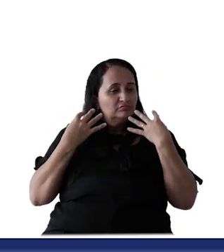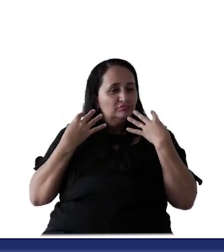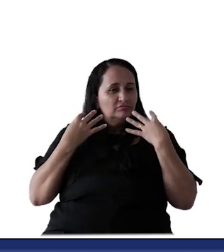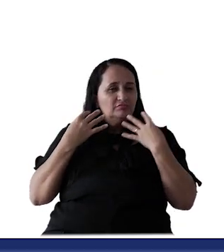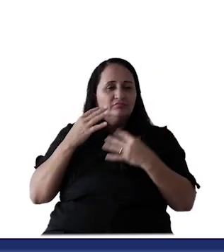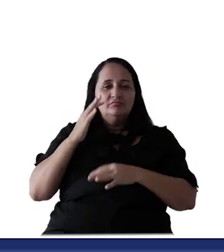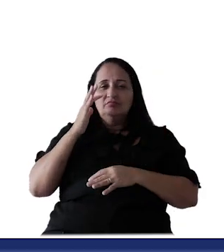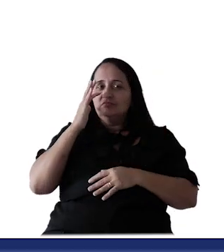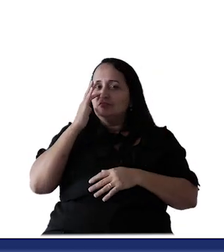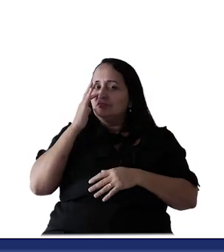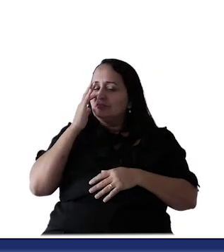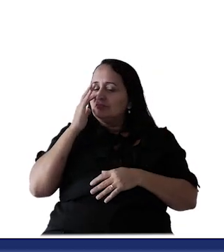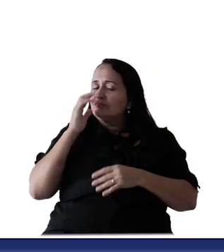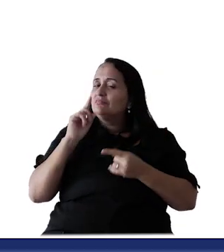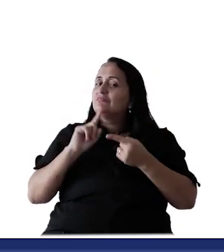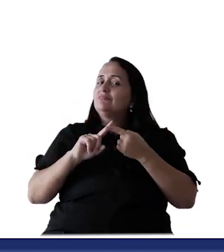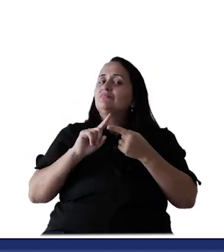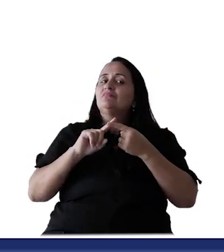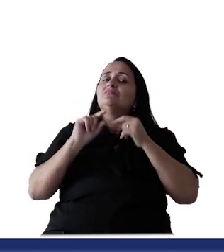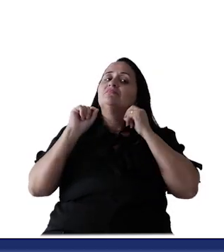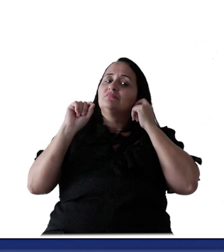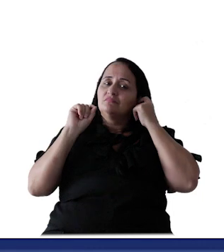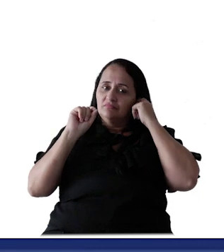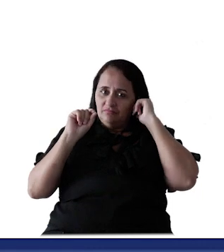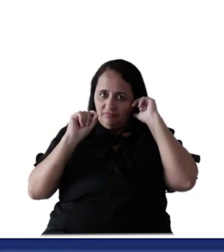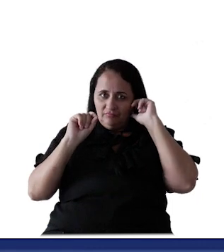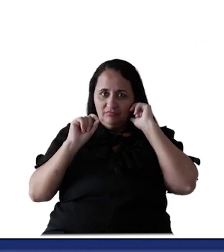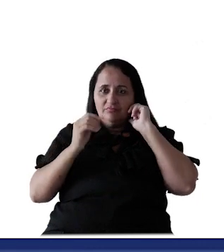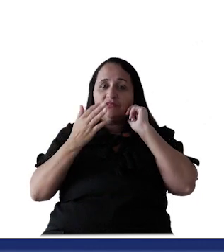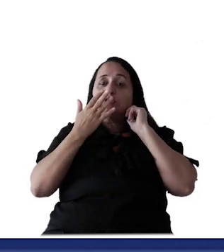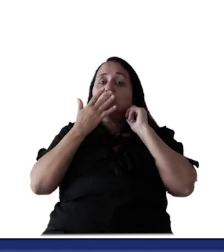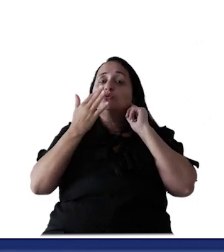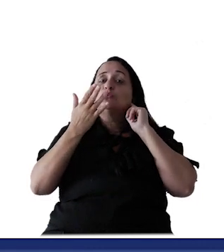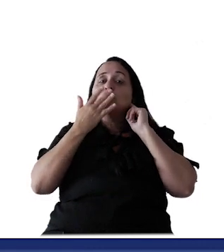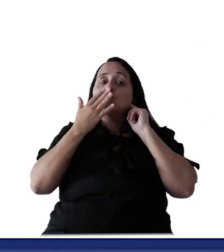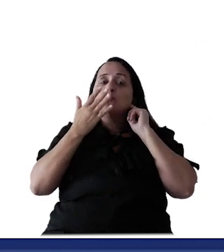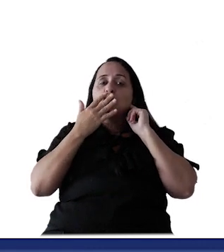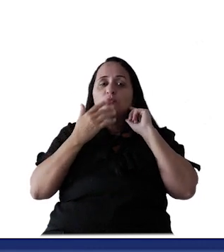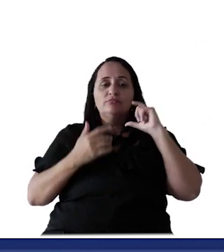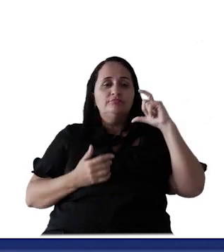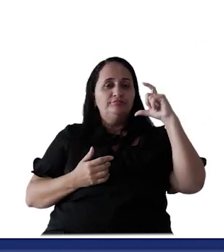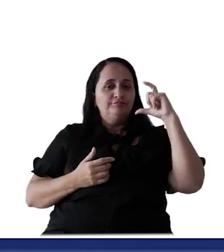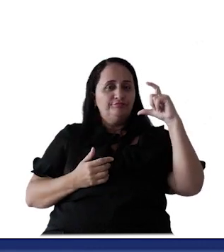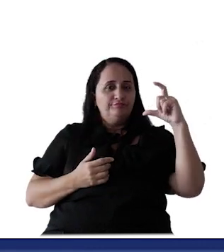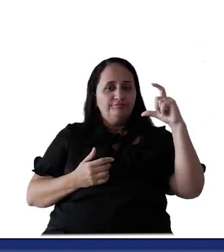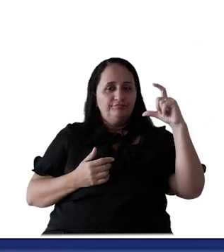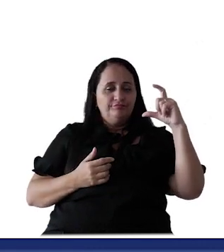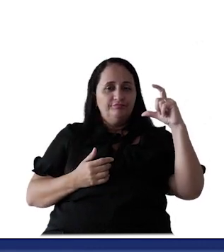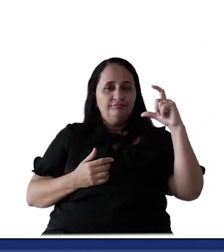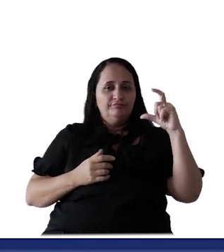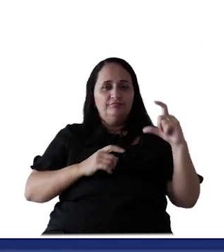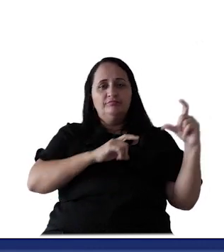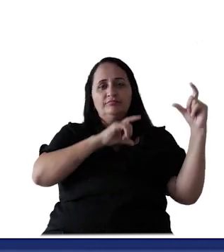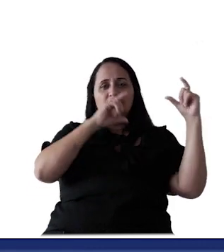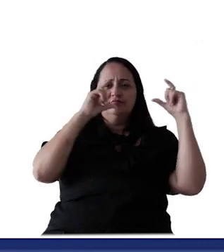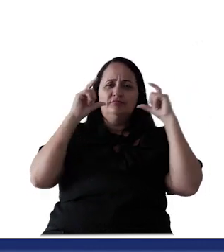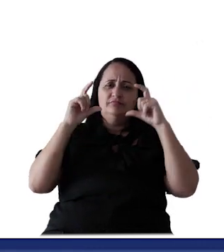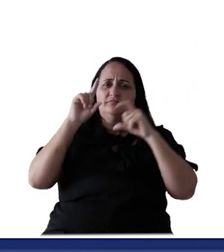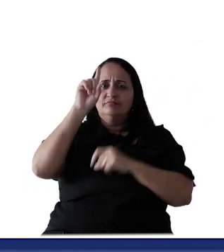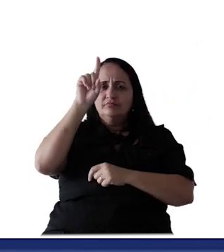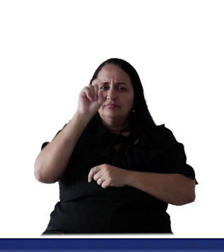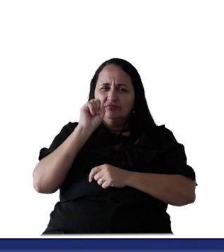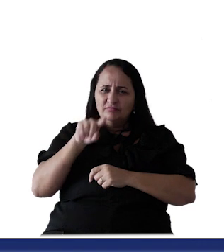observa também que a mudança de cor do quadrinho. No segundo quadrinho, a gente tem uma cor amarelada,